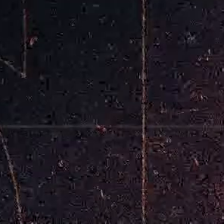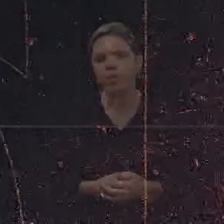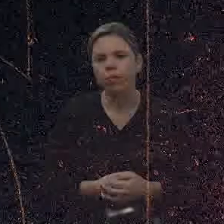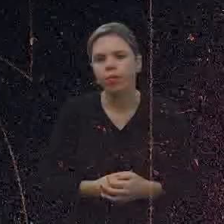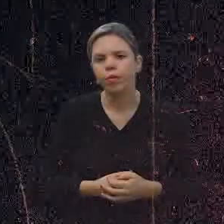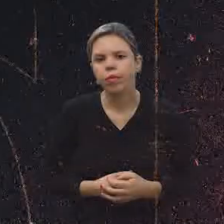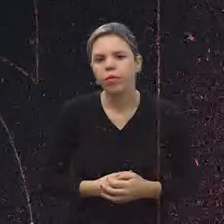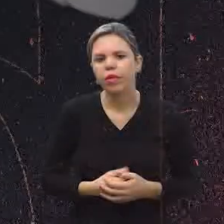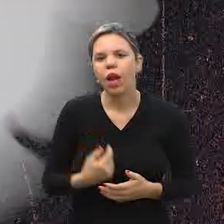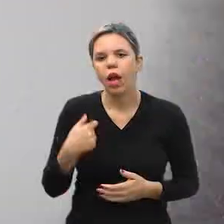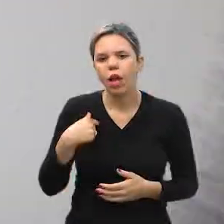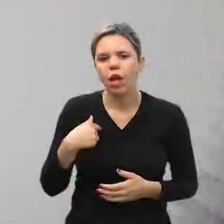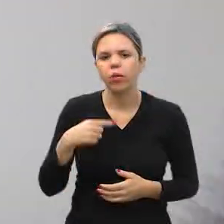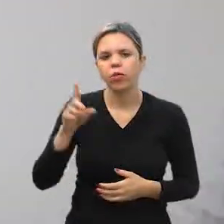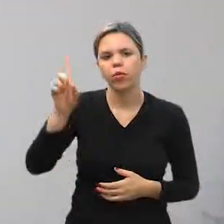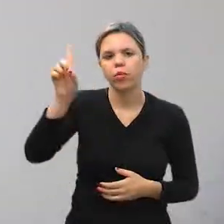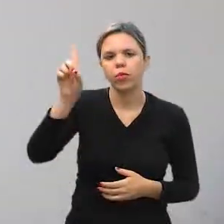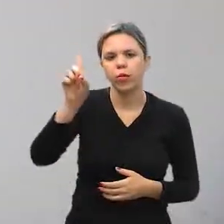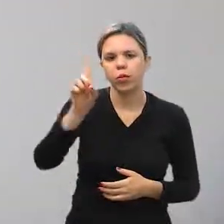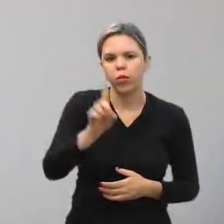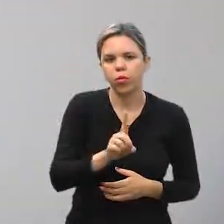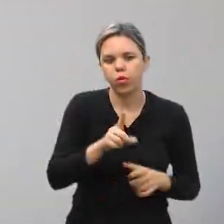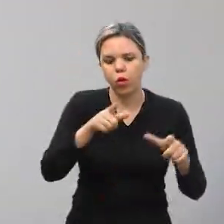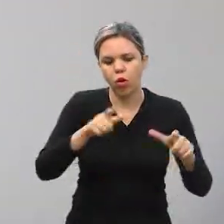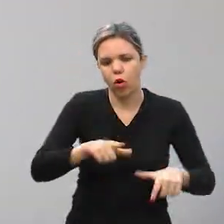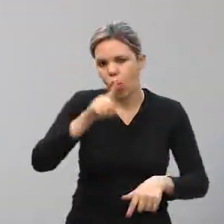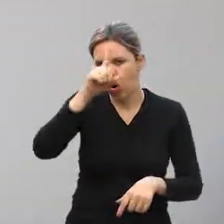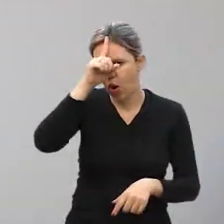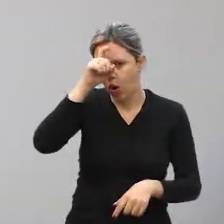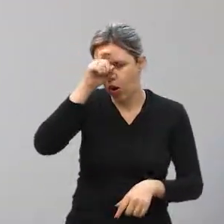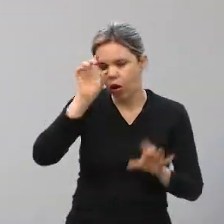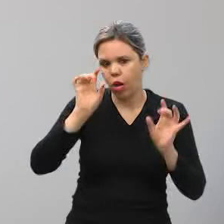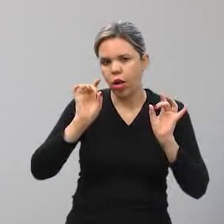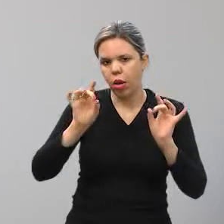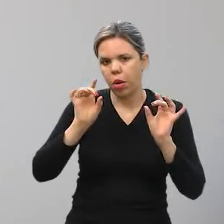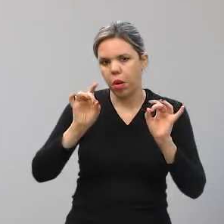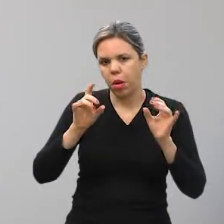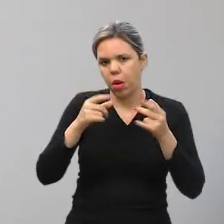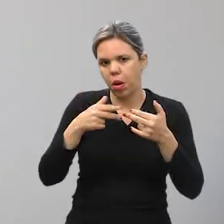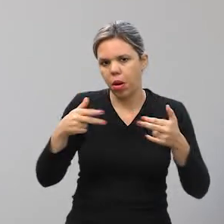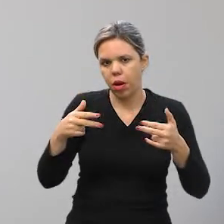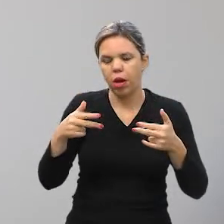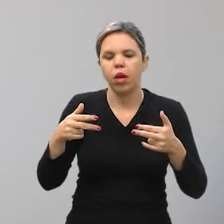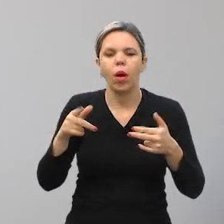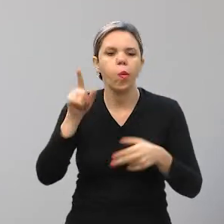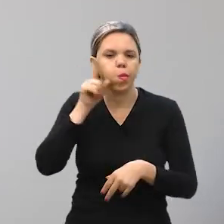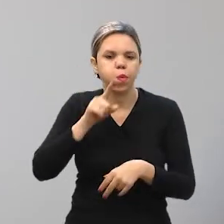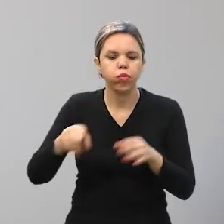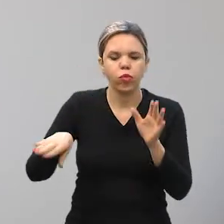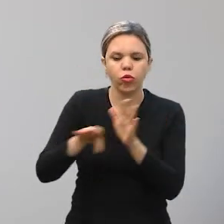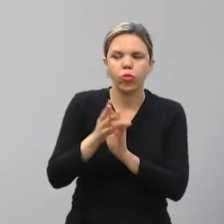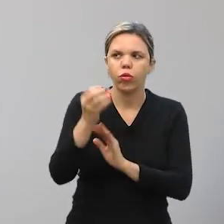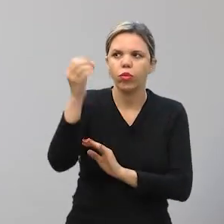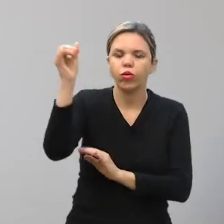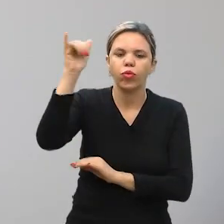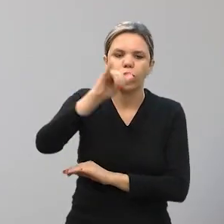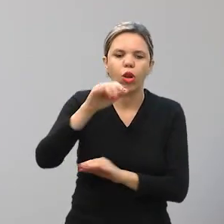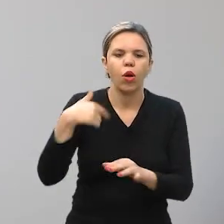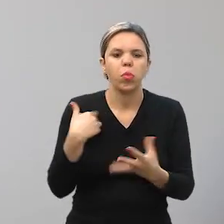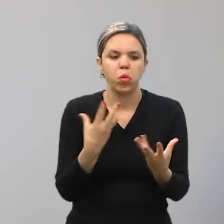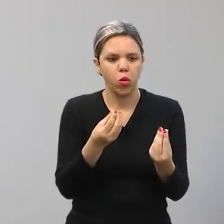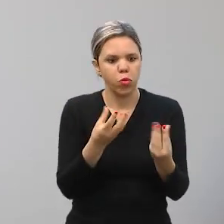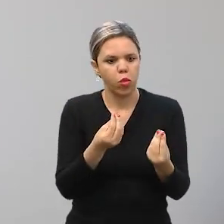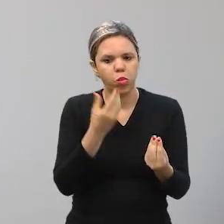Na hora que eu cheguei num hospital de especialidade, o St. Jude, e vi um monte